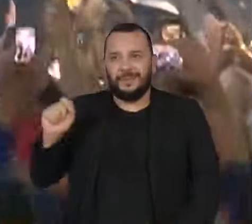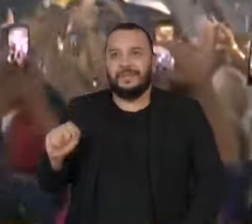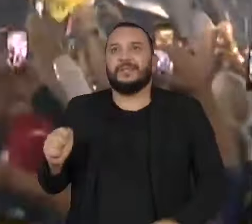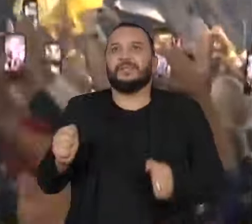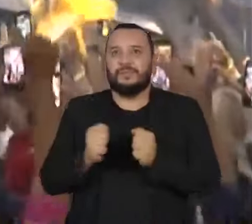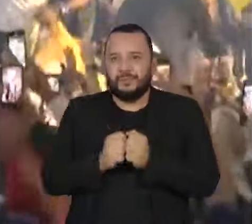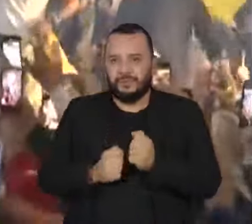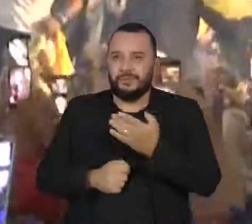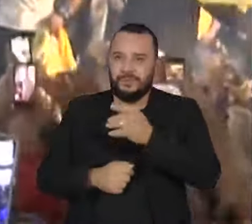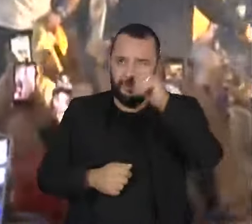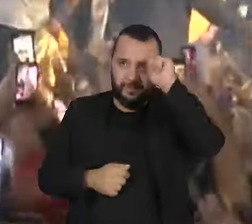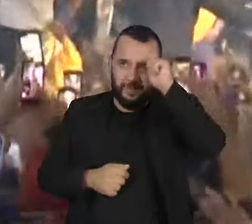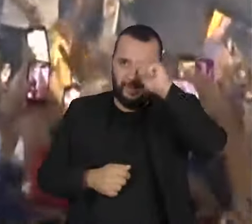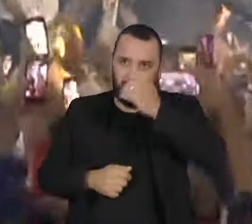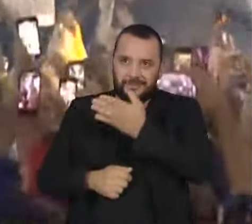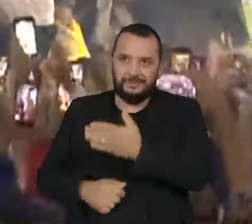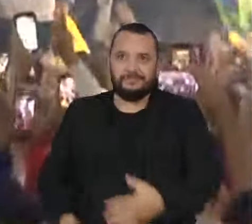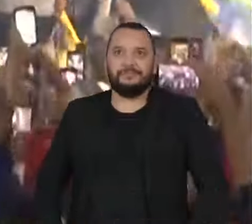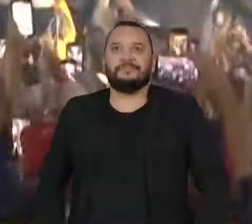lado, de boné.